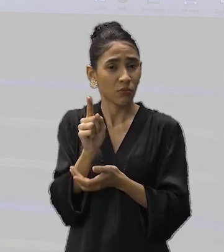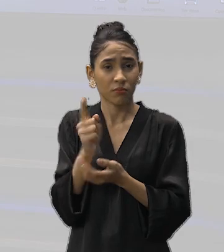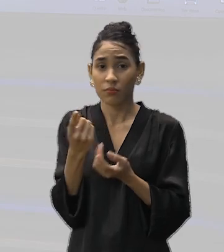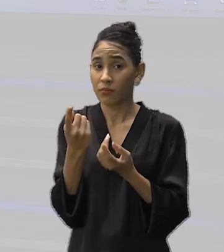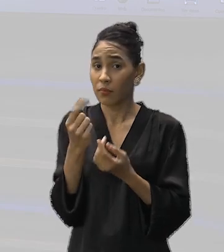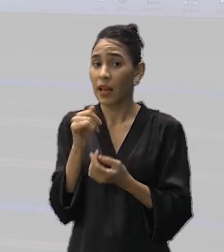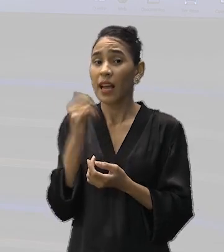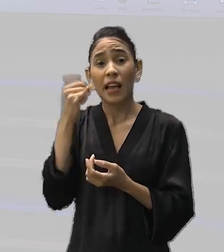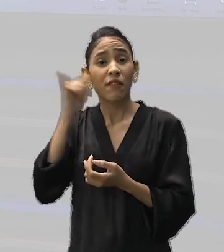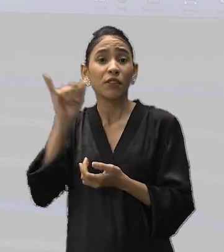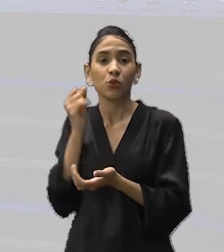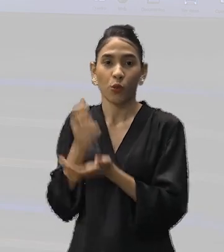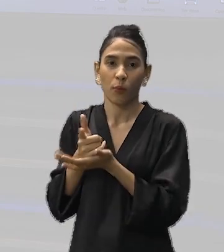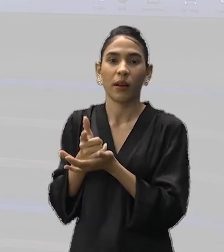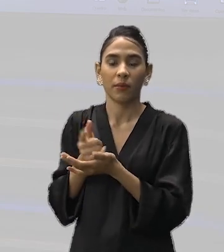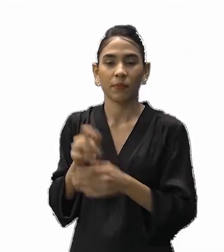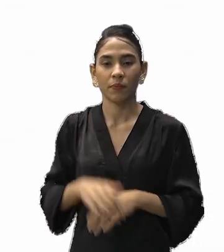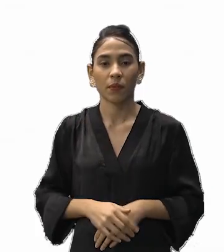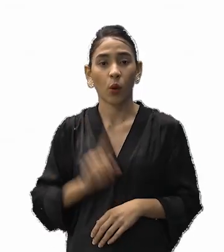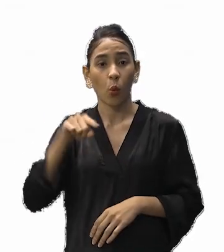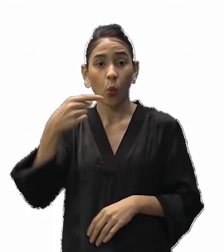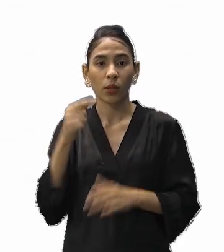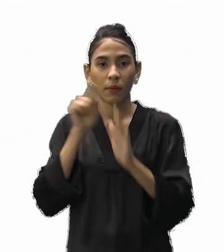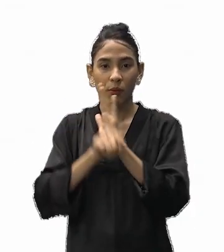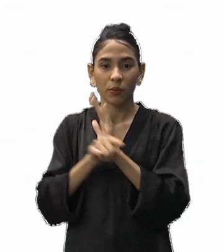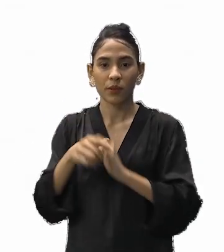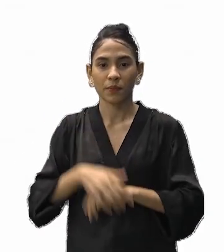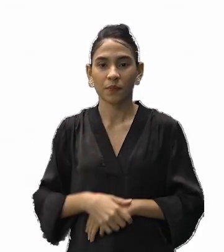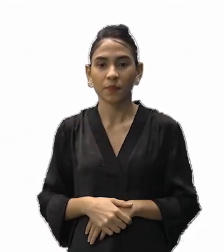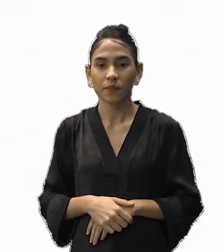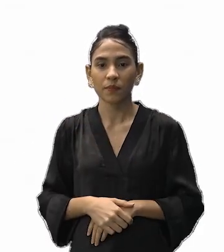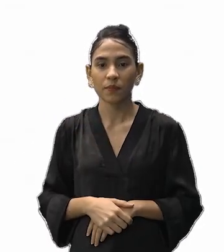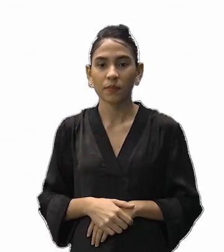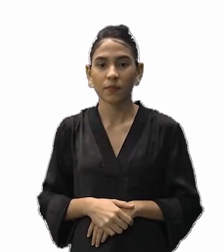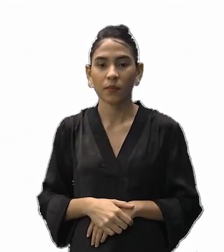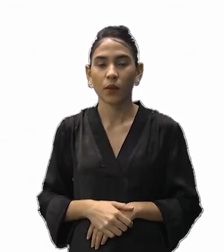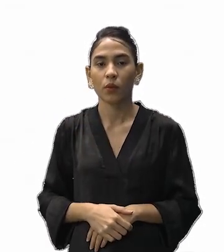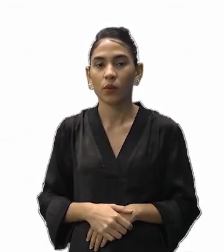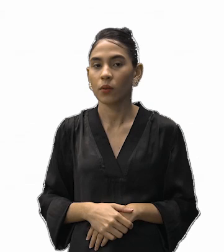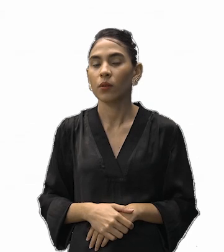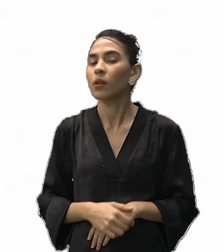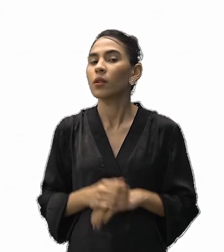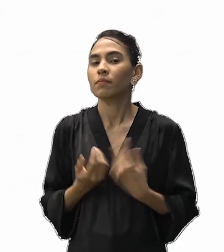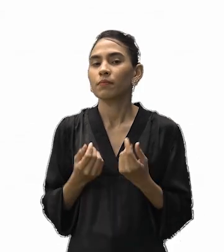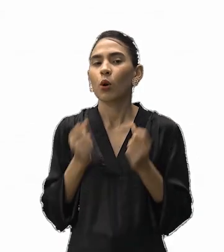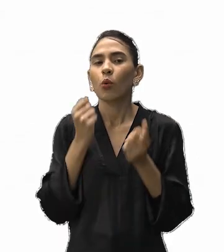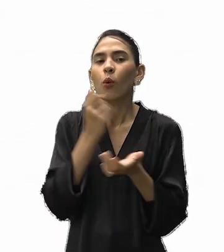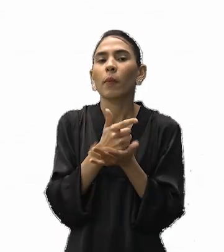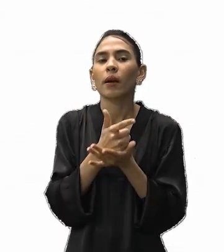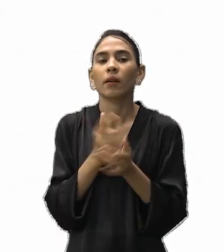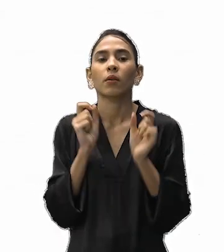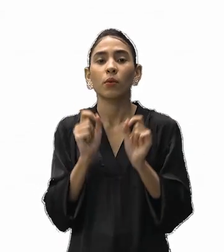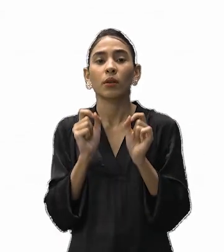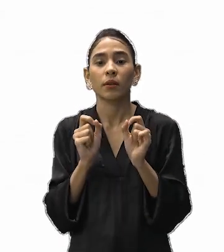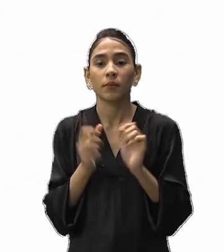próxima pergunta é a seguinte, olha só na tela. O que comprar?